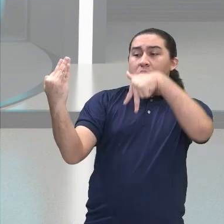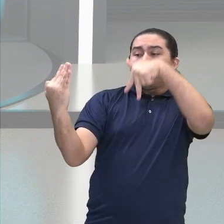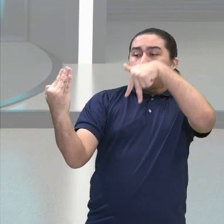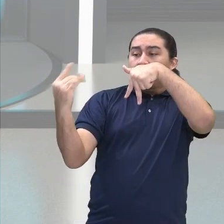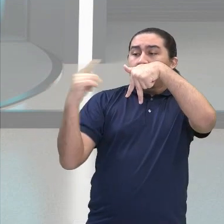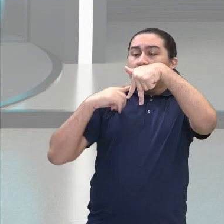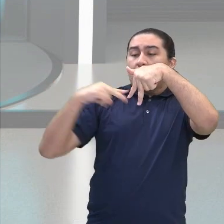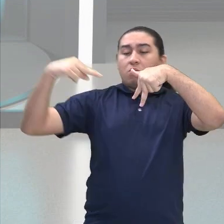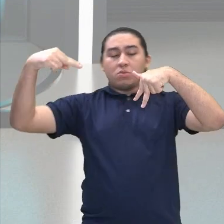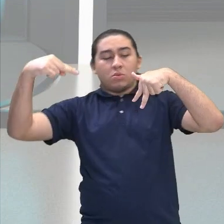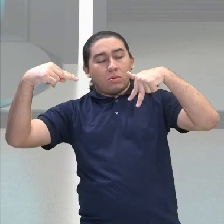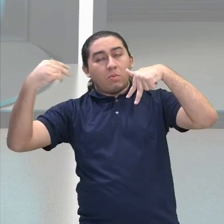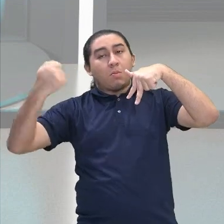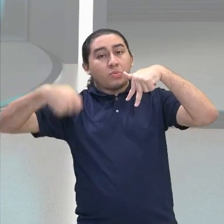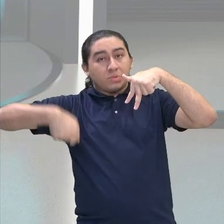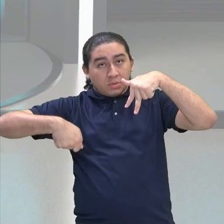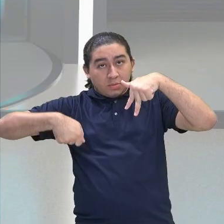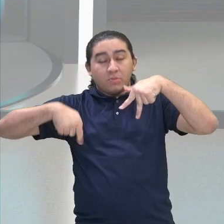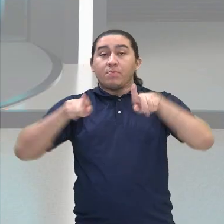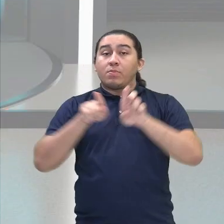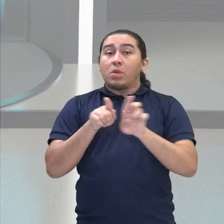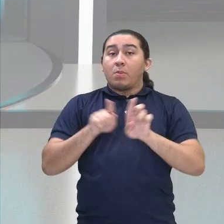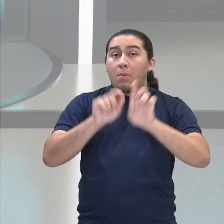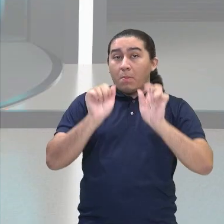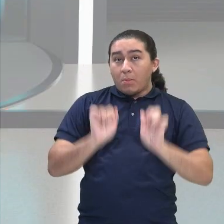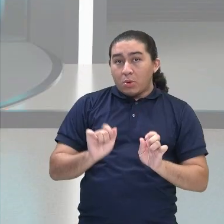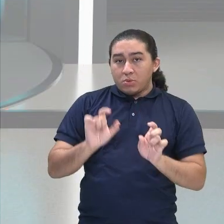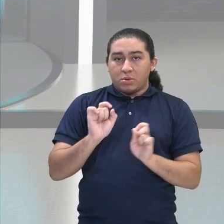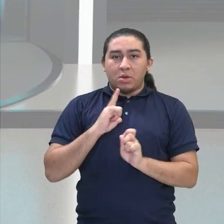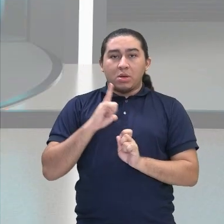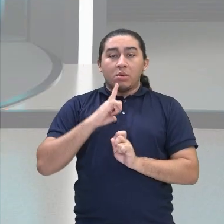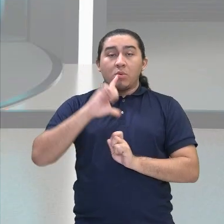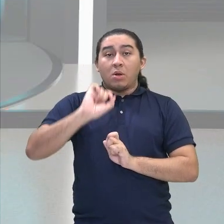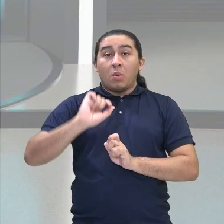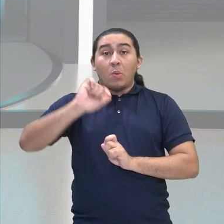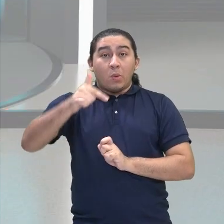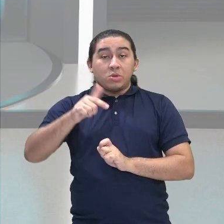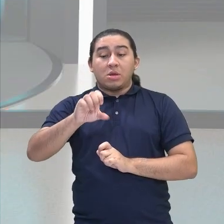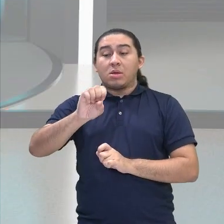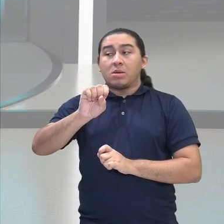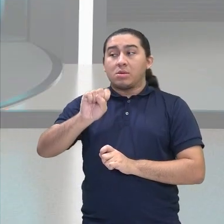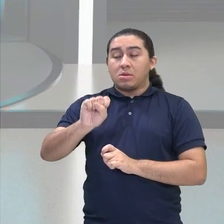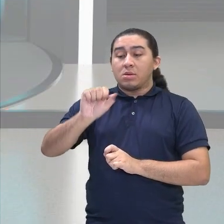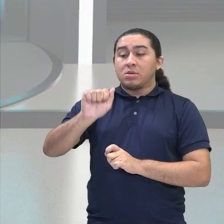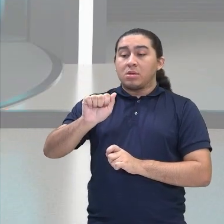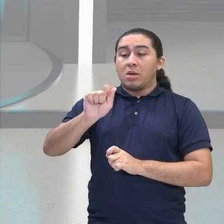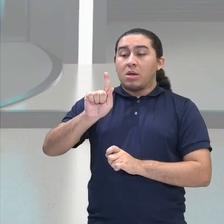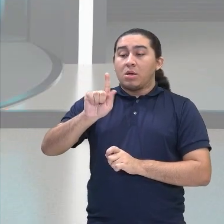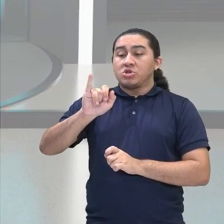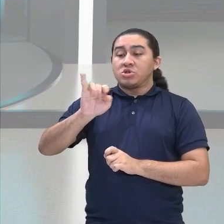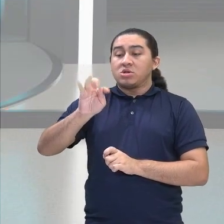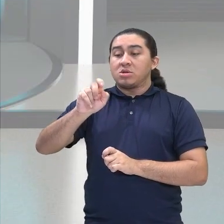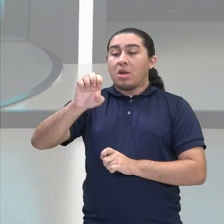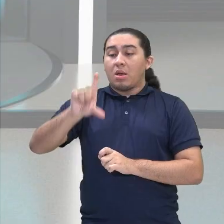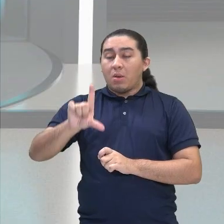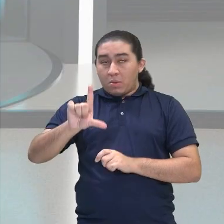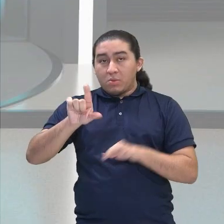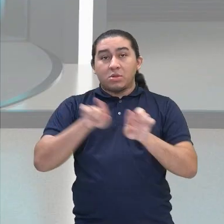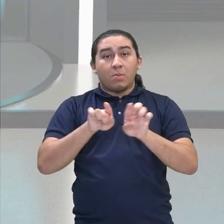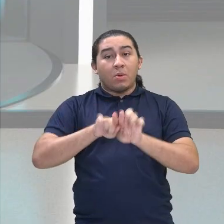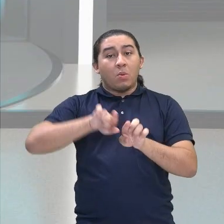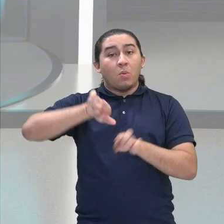plano frontal. Eu posso estar nesse plano sagital e posso estar no meu plano